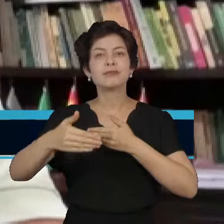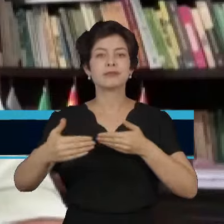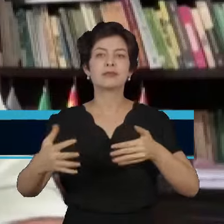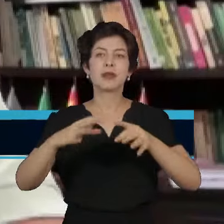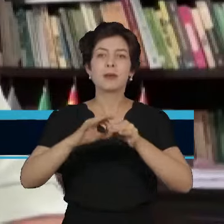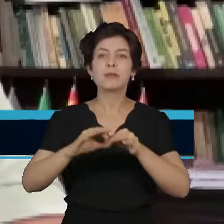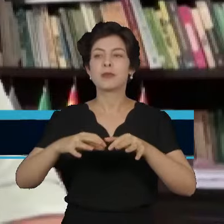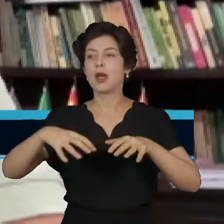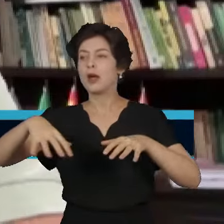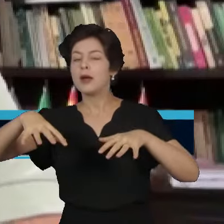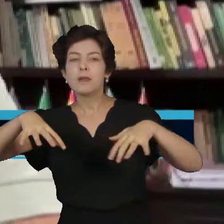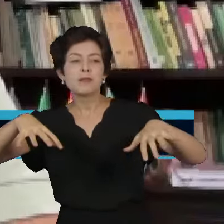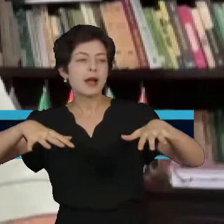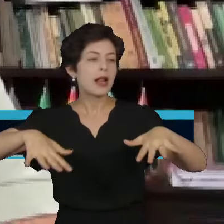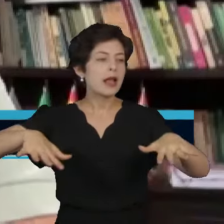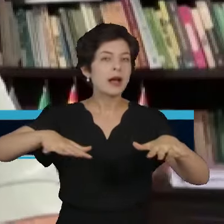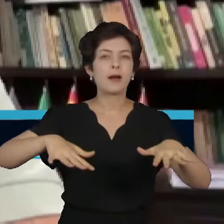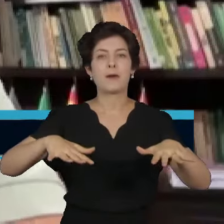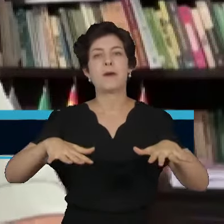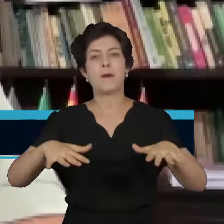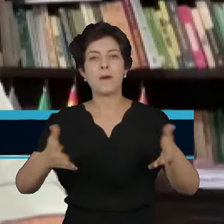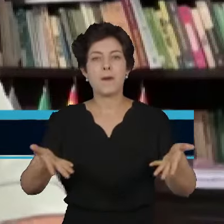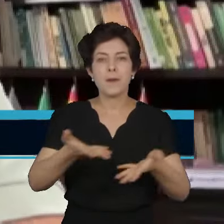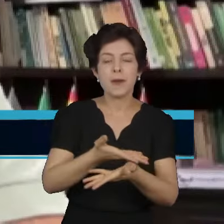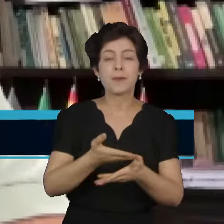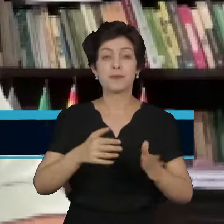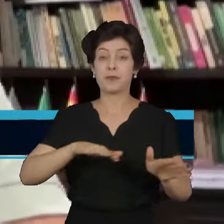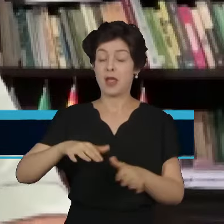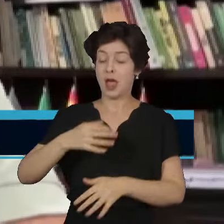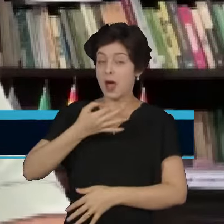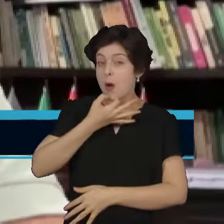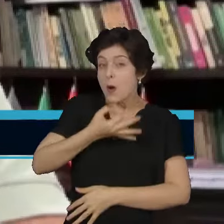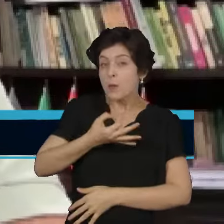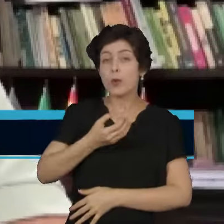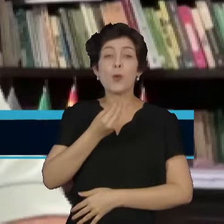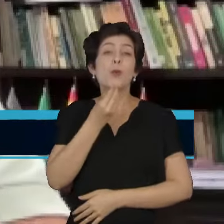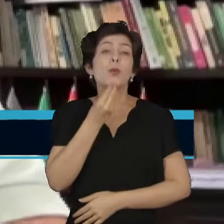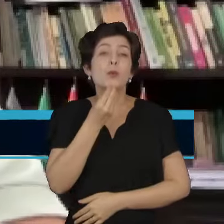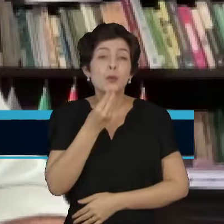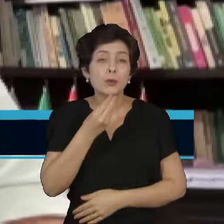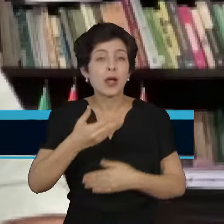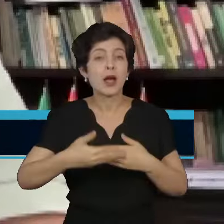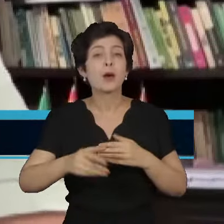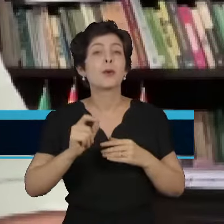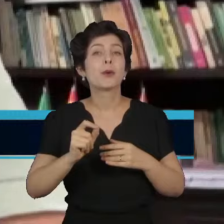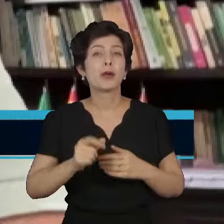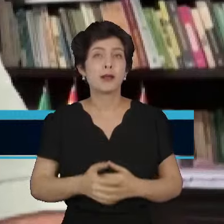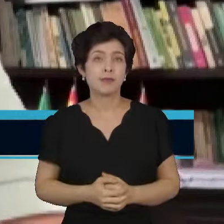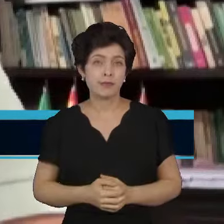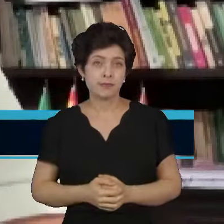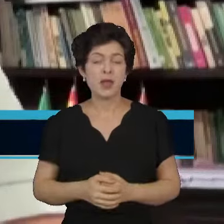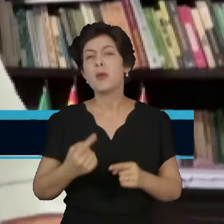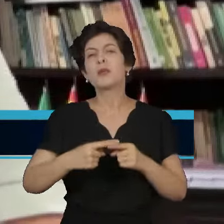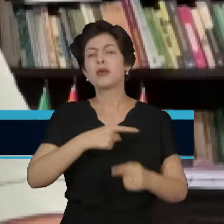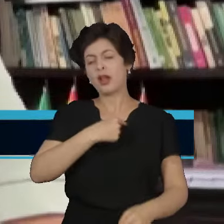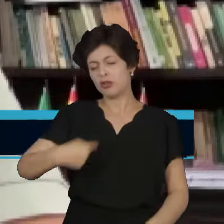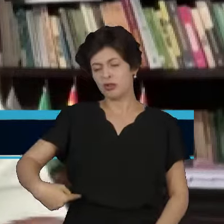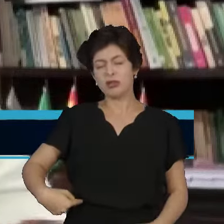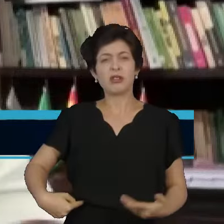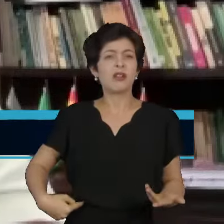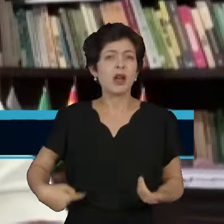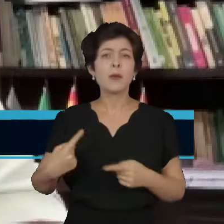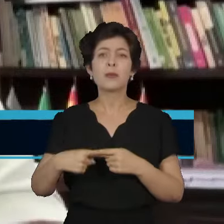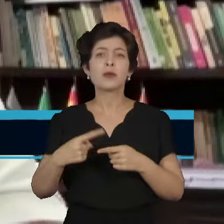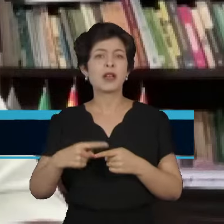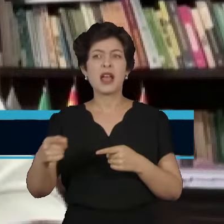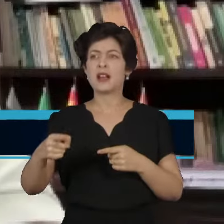regional. E há uma, a meu, a nosso ver, uma oportunidade, né? A por que a China? que a China é